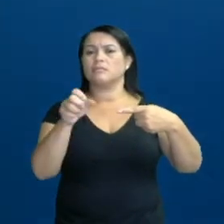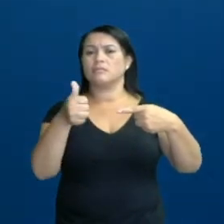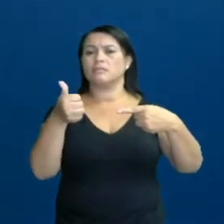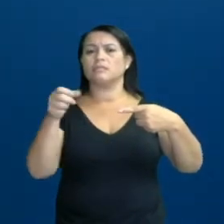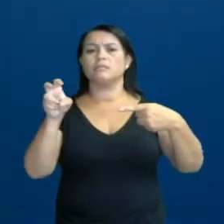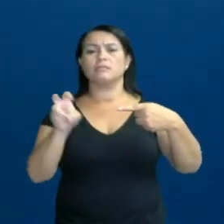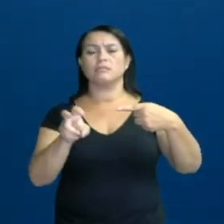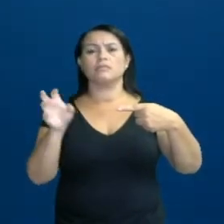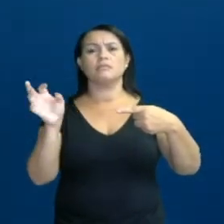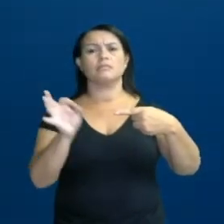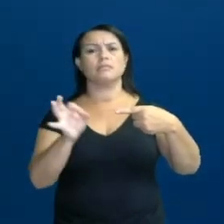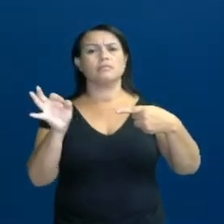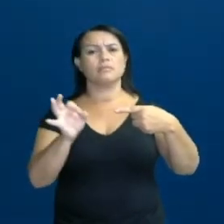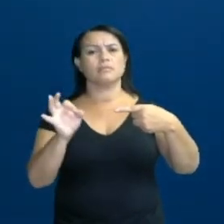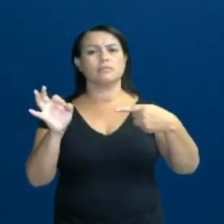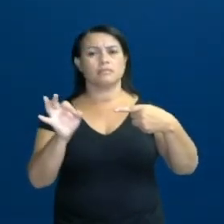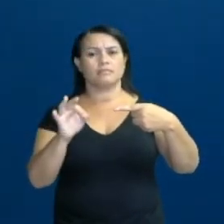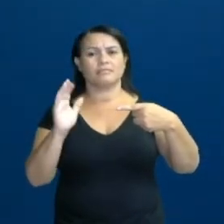115.